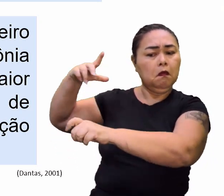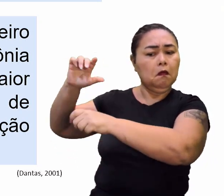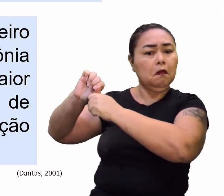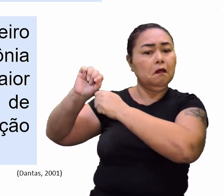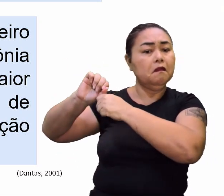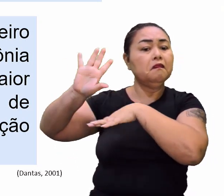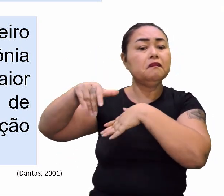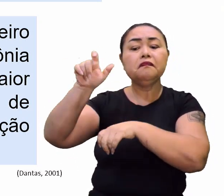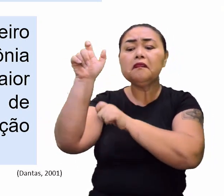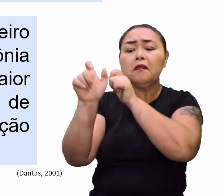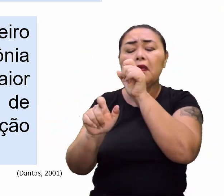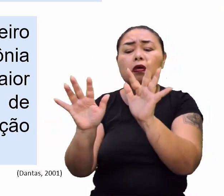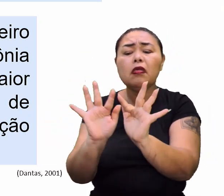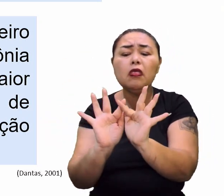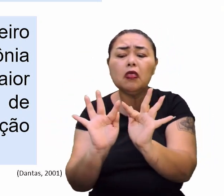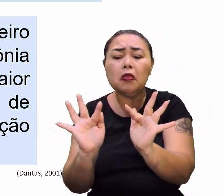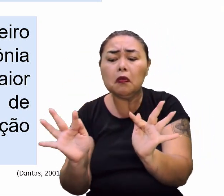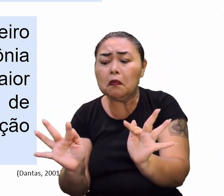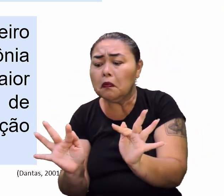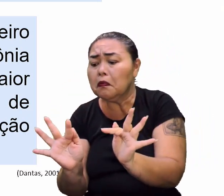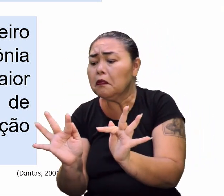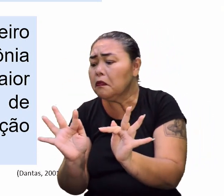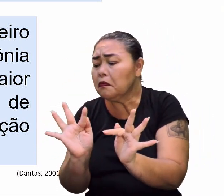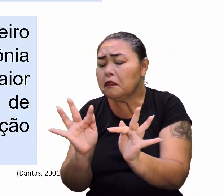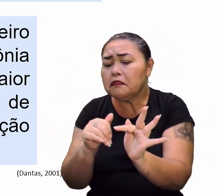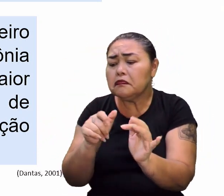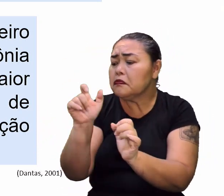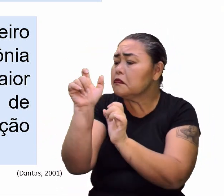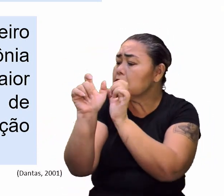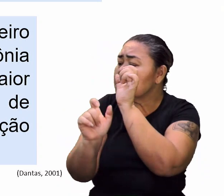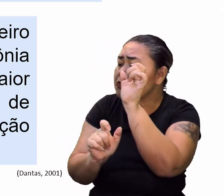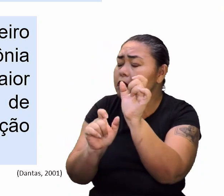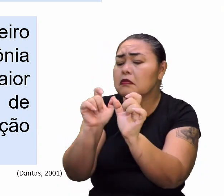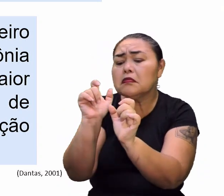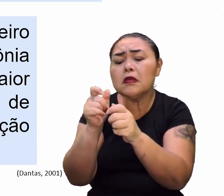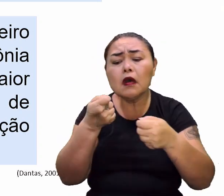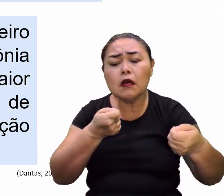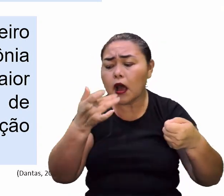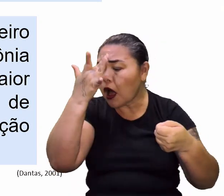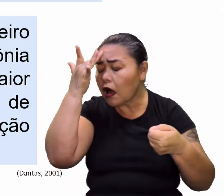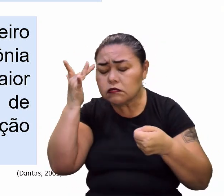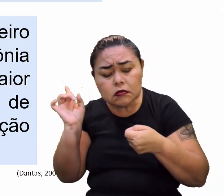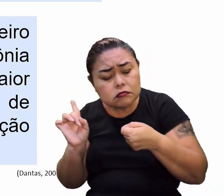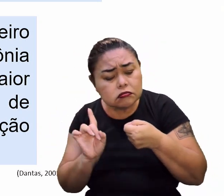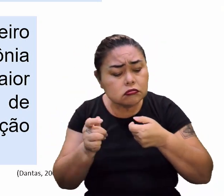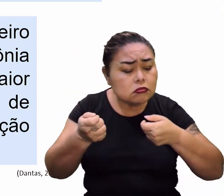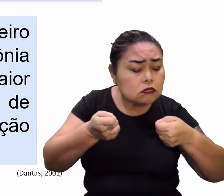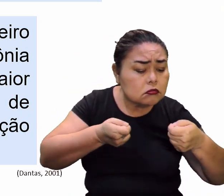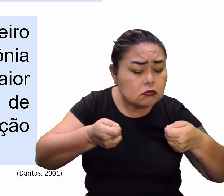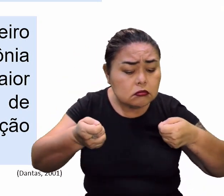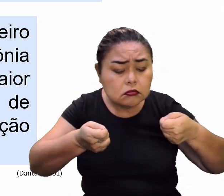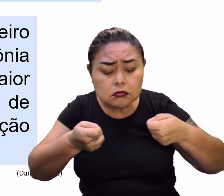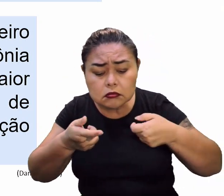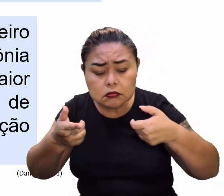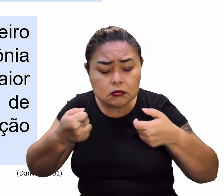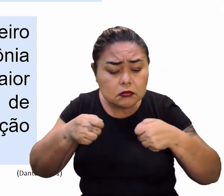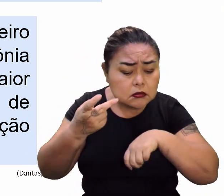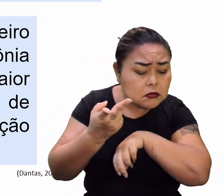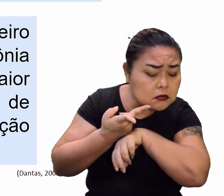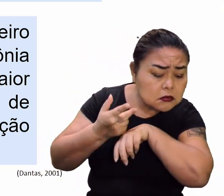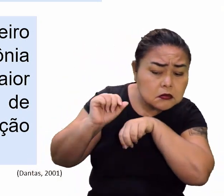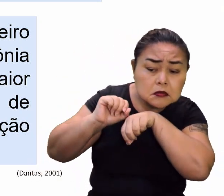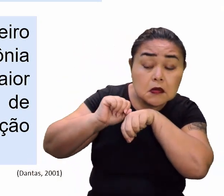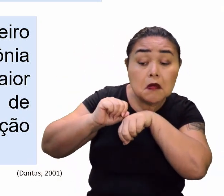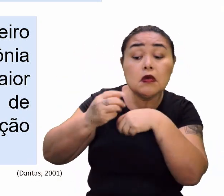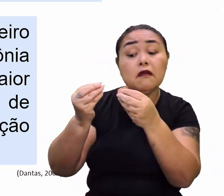aquelas pessoas simples, aquelas, o indivíduo, o garimpeiro, ele ficou prejudicado.